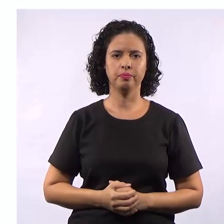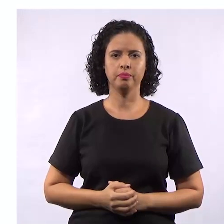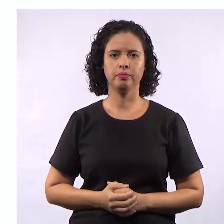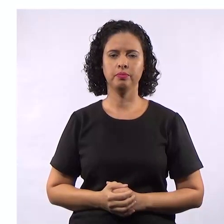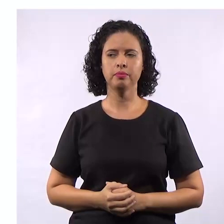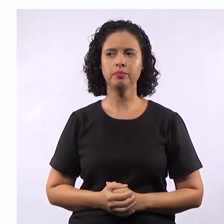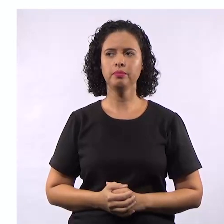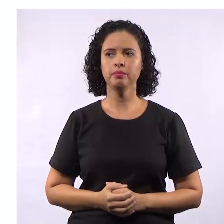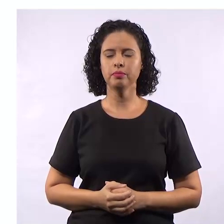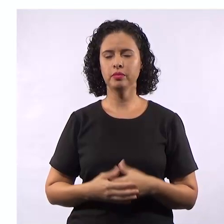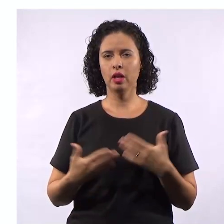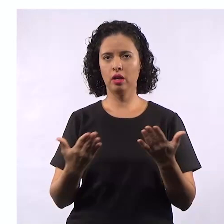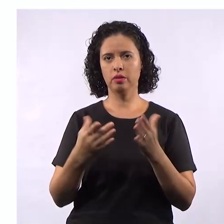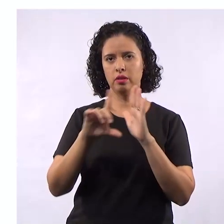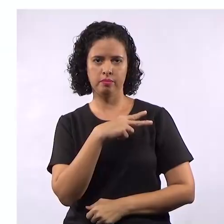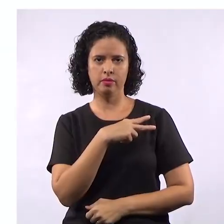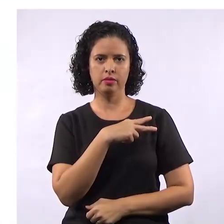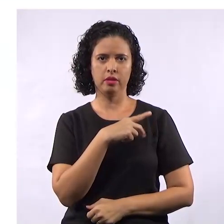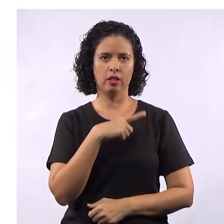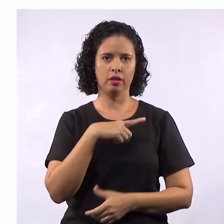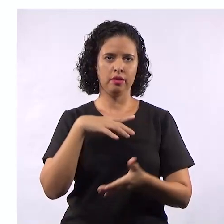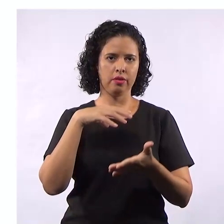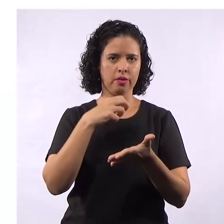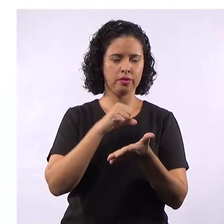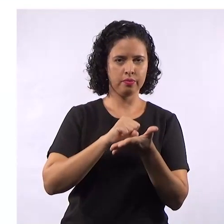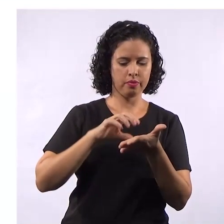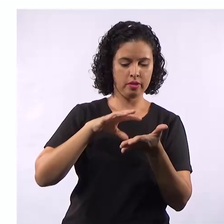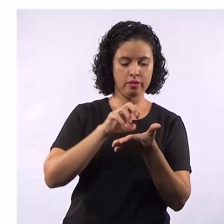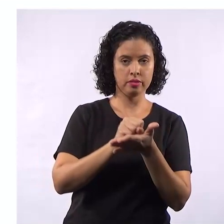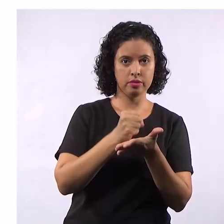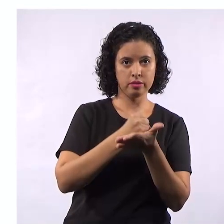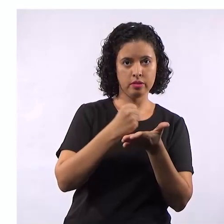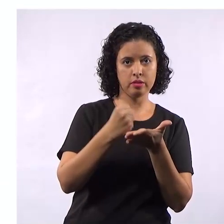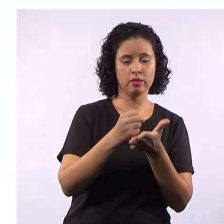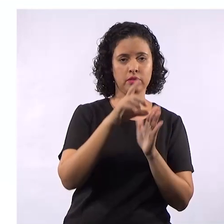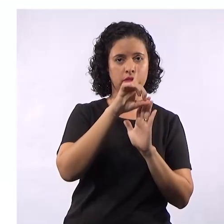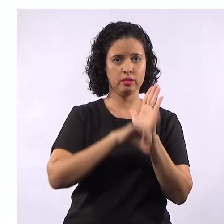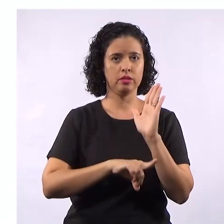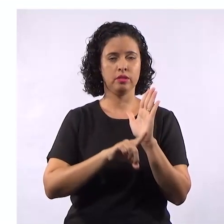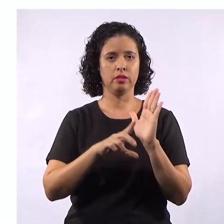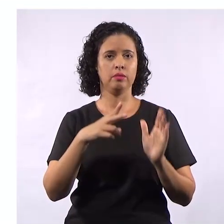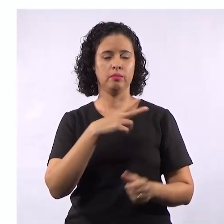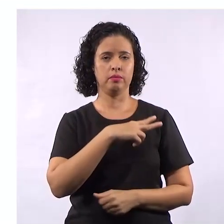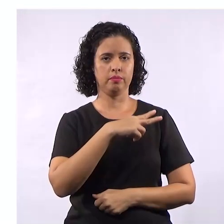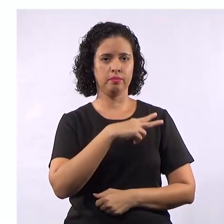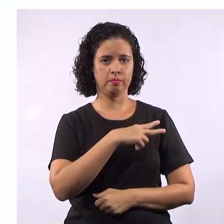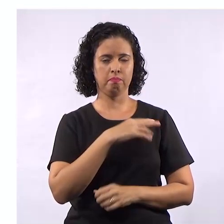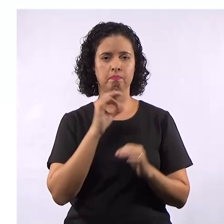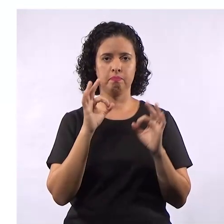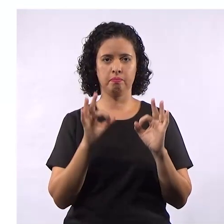agora, vamos falar um pouquinho sobre pessoa física e pessoa jurídica, tá? Pessoas de direito, né, como você já sabe, são todos os seres